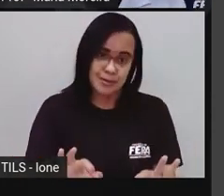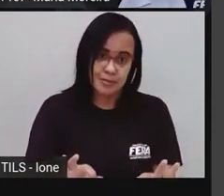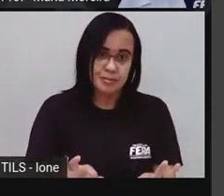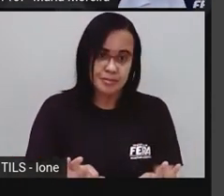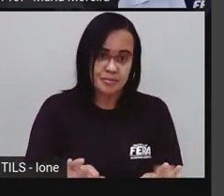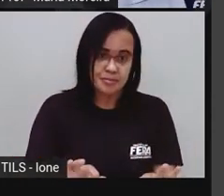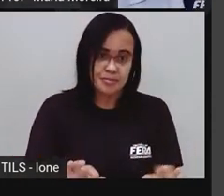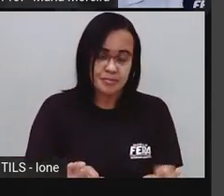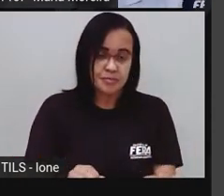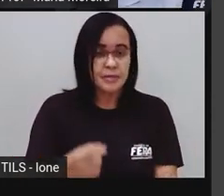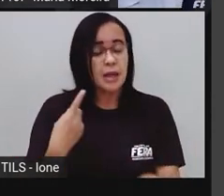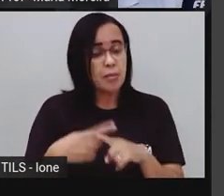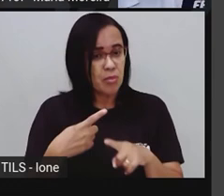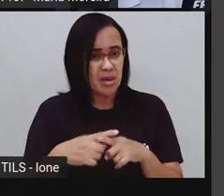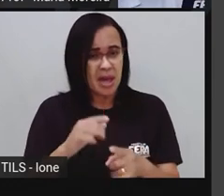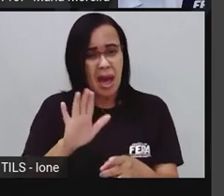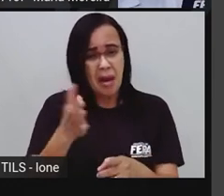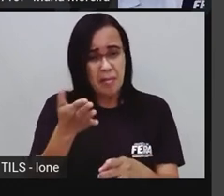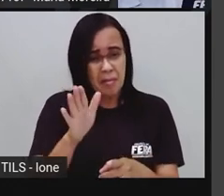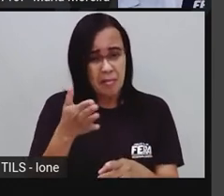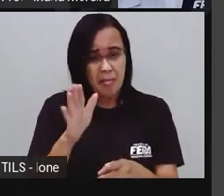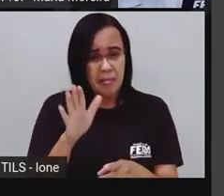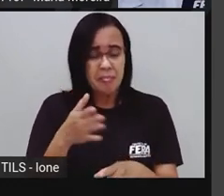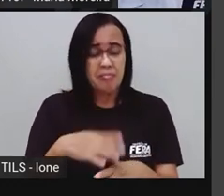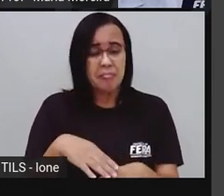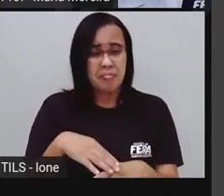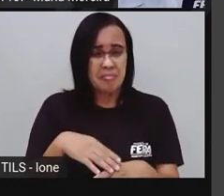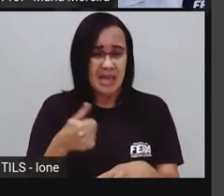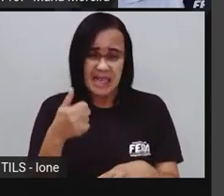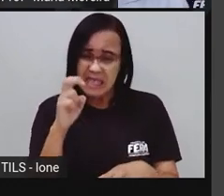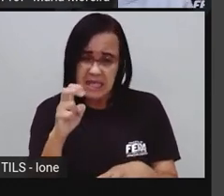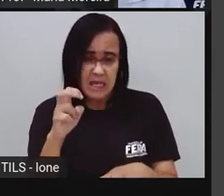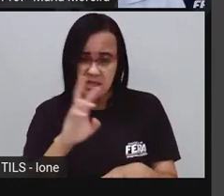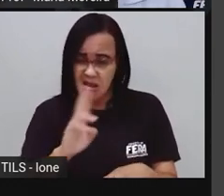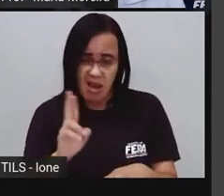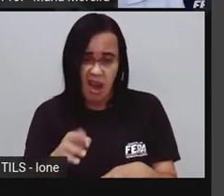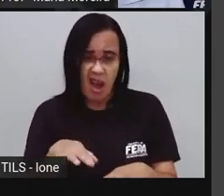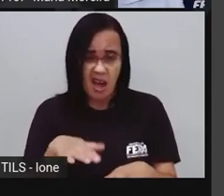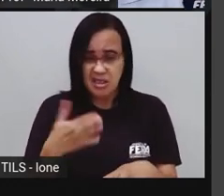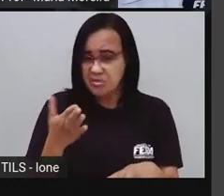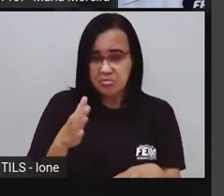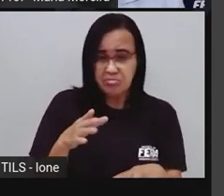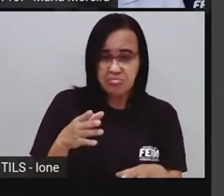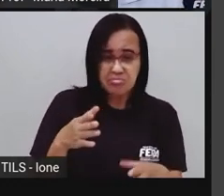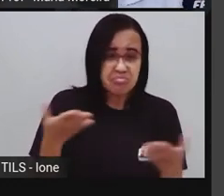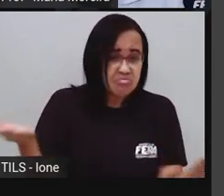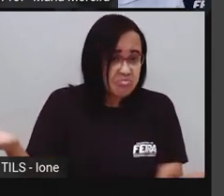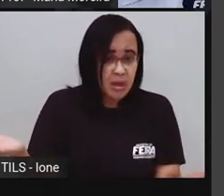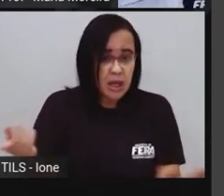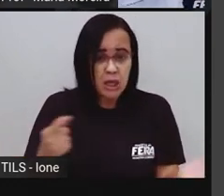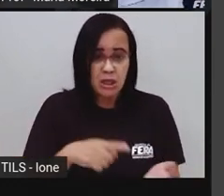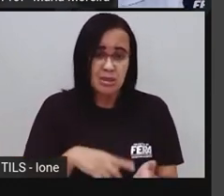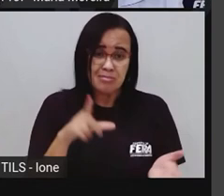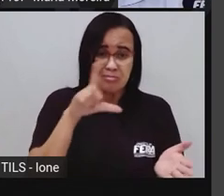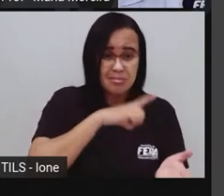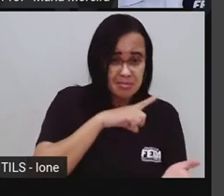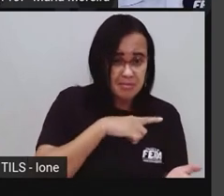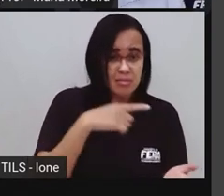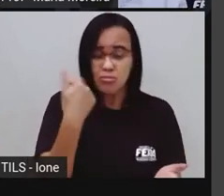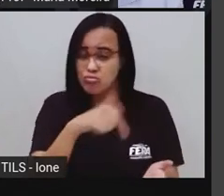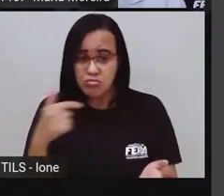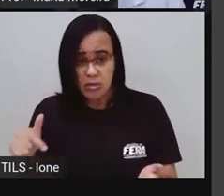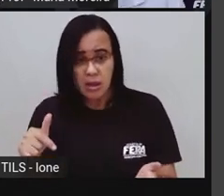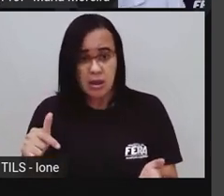até 15 reais se ele gastar um pouco mais ele não consegue comprar mais saber de fato se Pedrinho Conseguiu comprar a revista